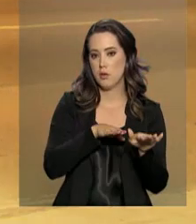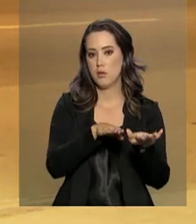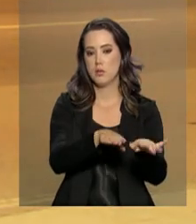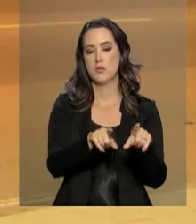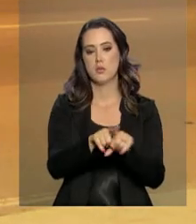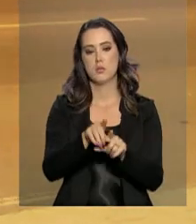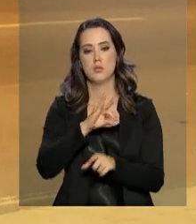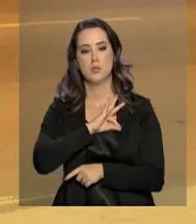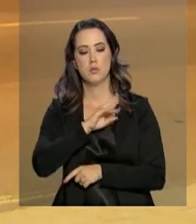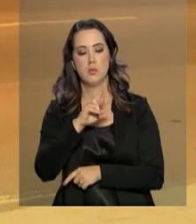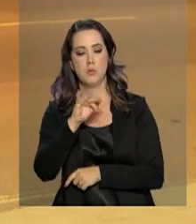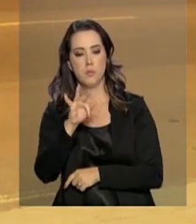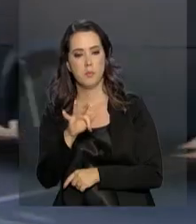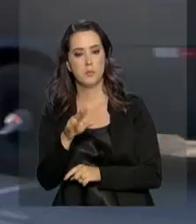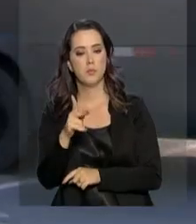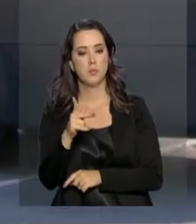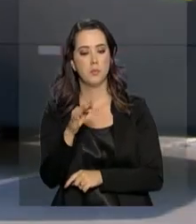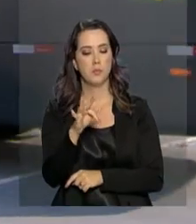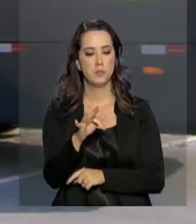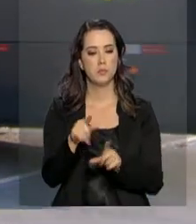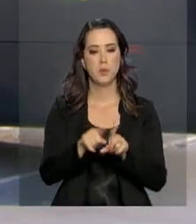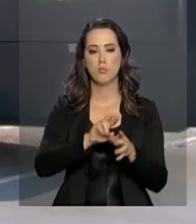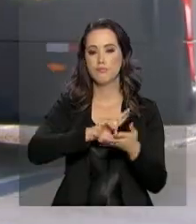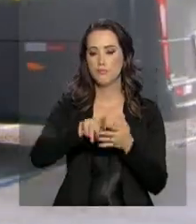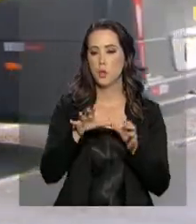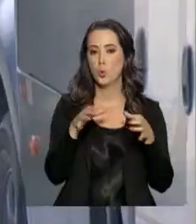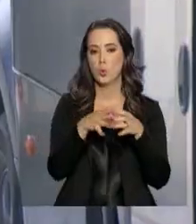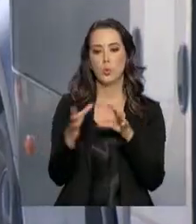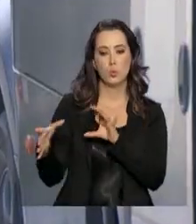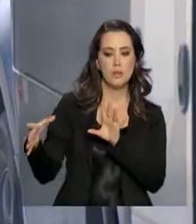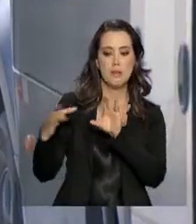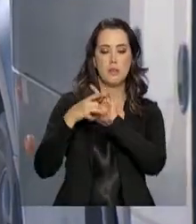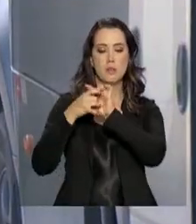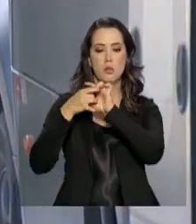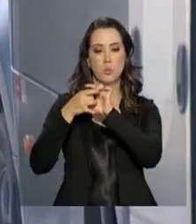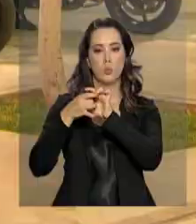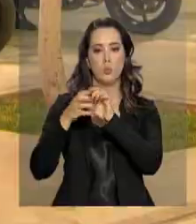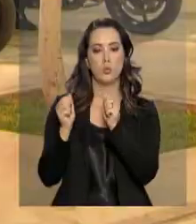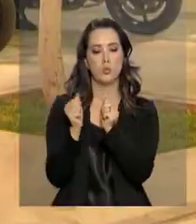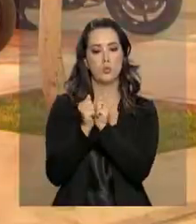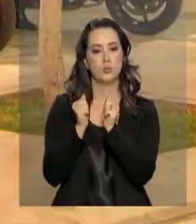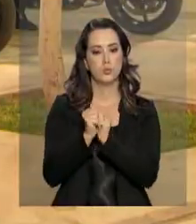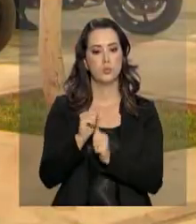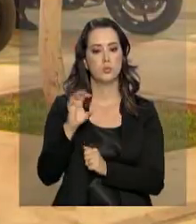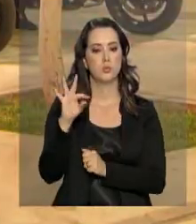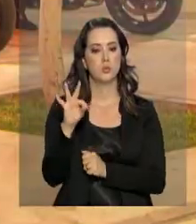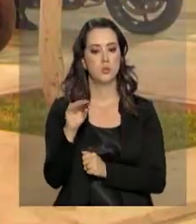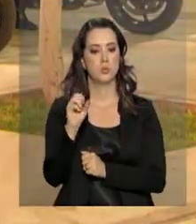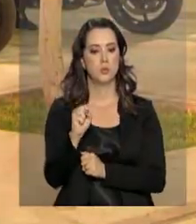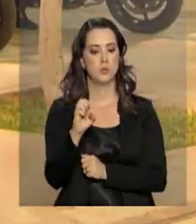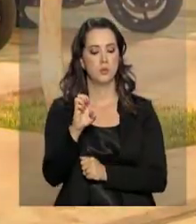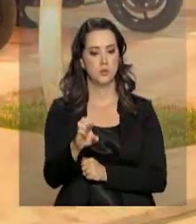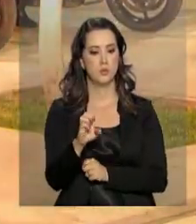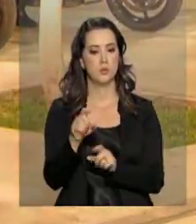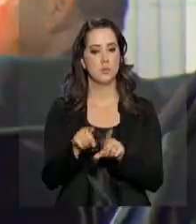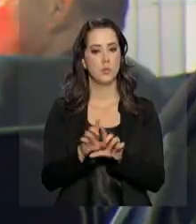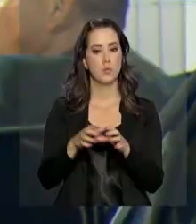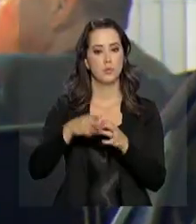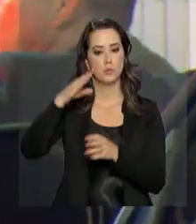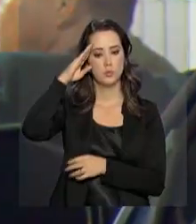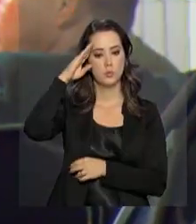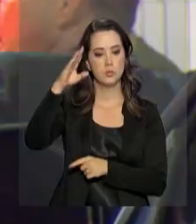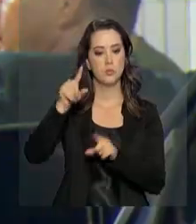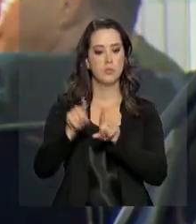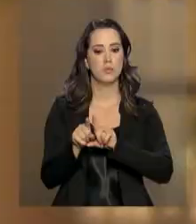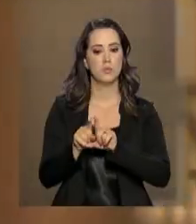federal e força nacional de segurança tudo em cooperação com o tribunal superior eleitoral as forças armadas e também